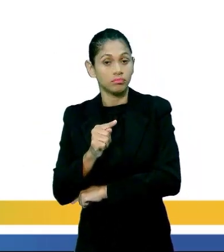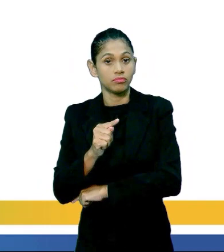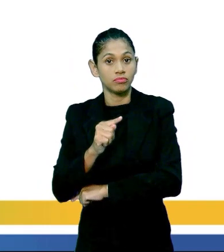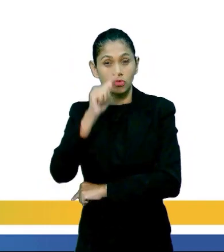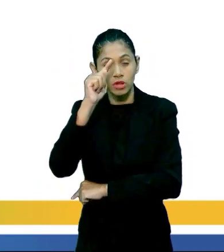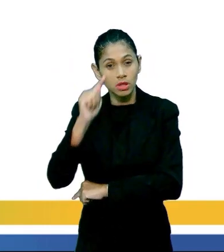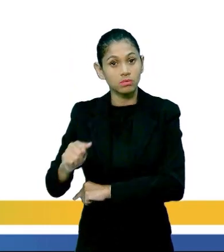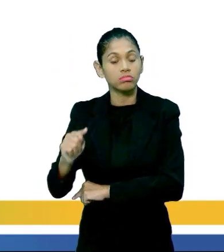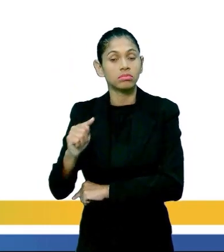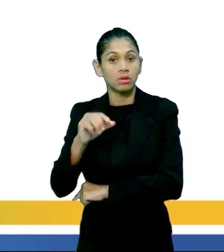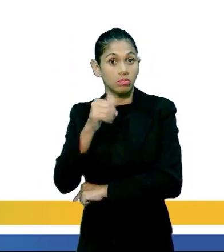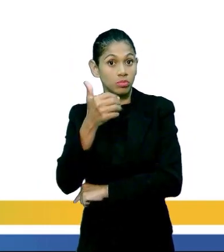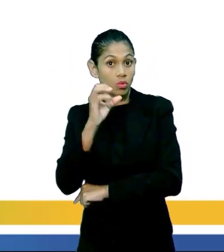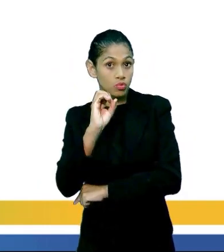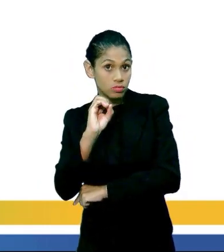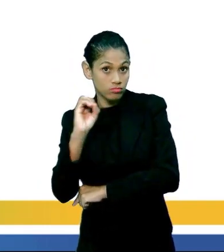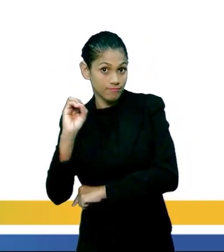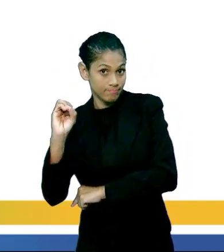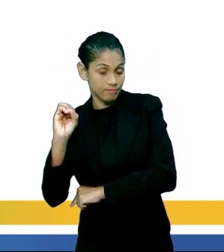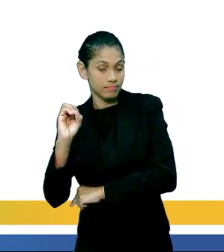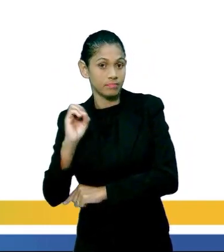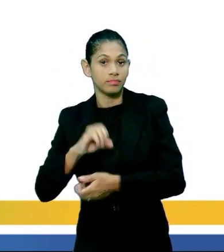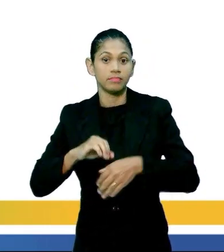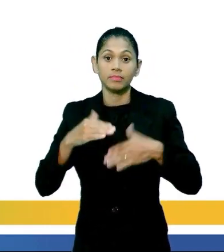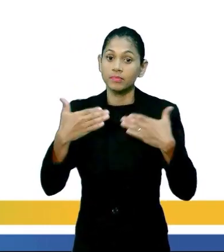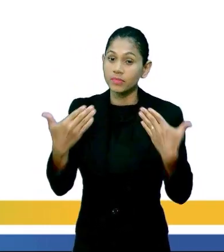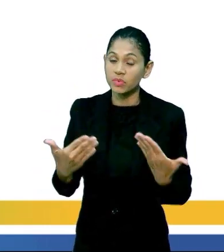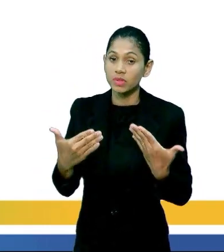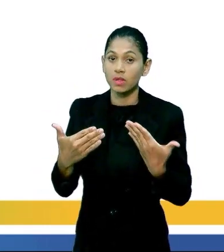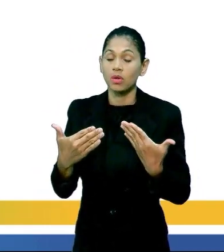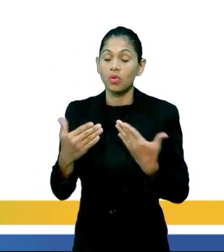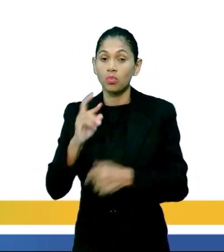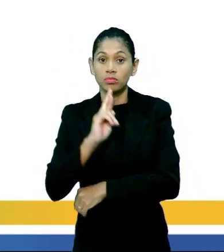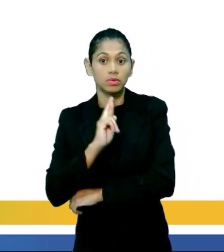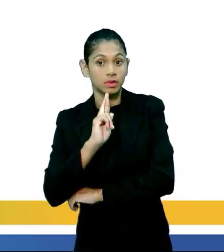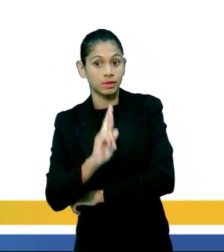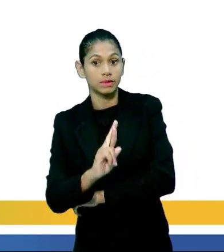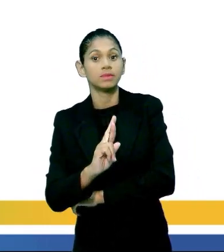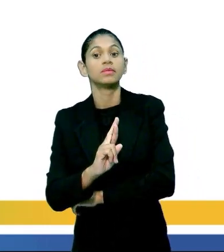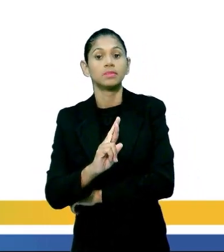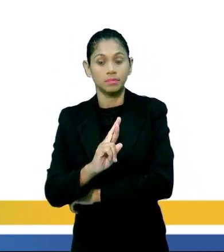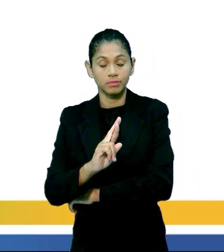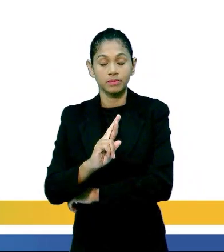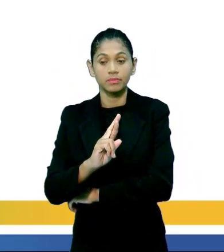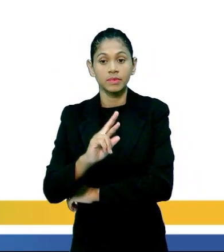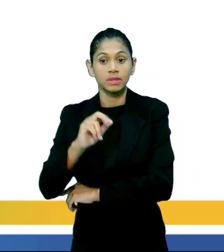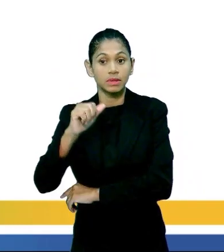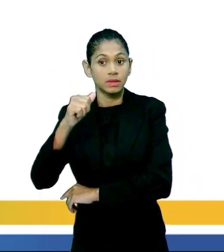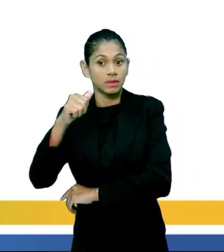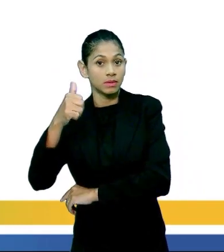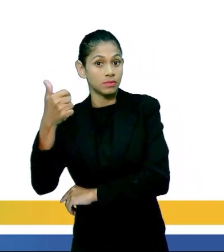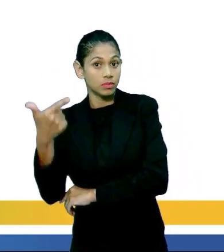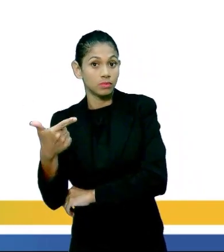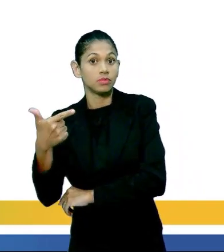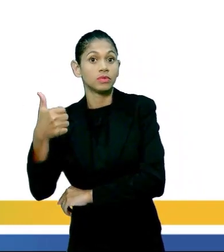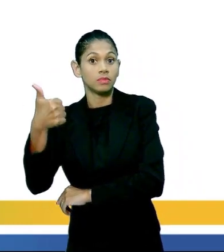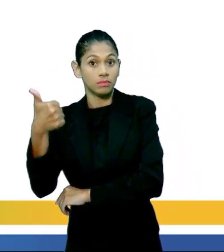ficar 210 mg. Então, 70% de 300 mg é igual